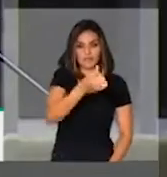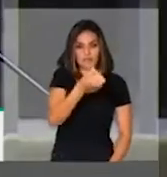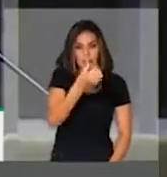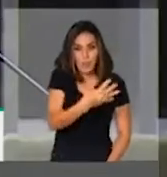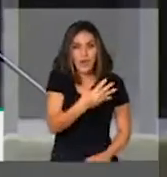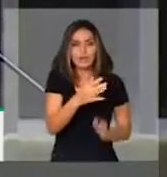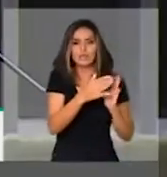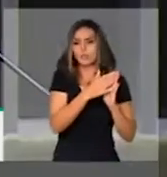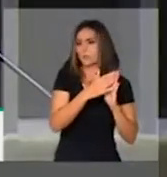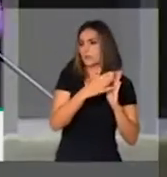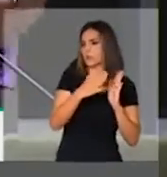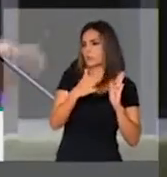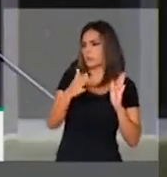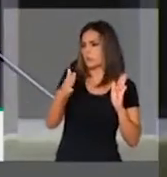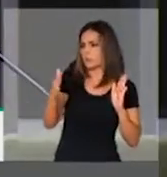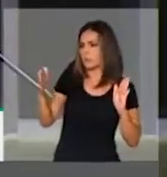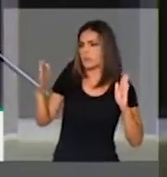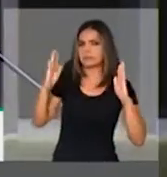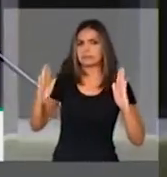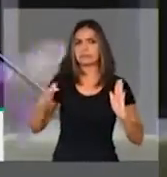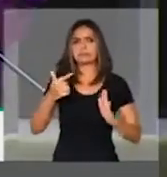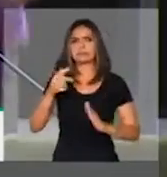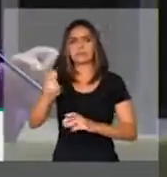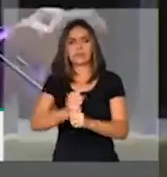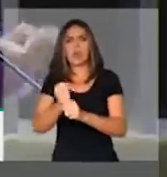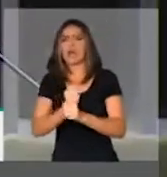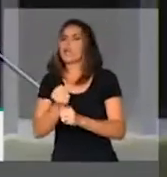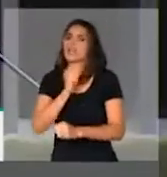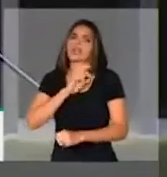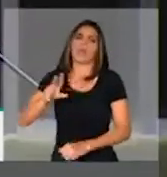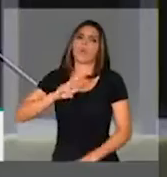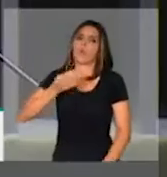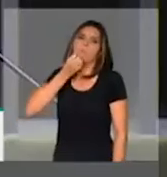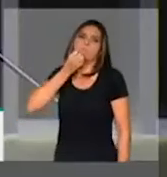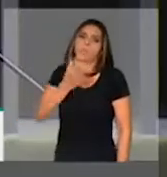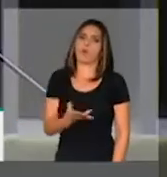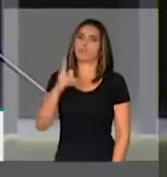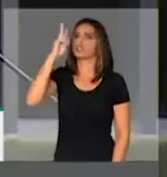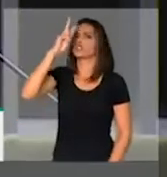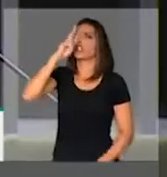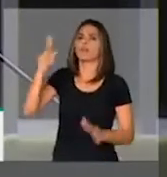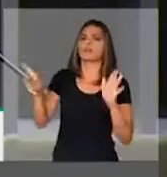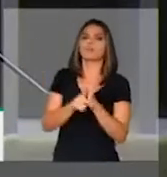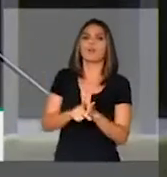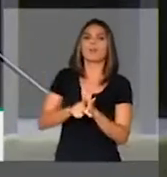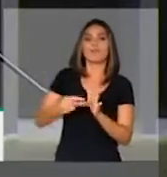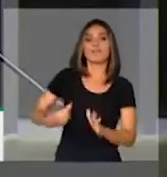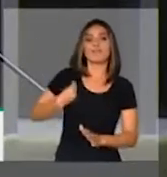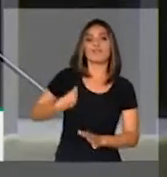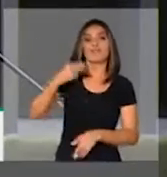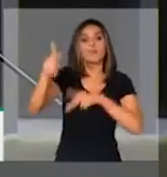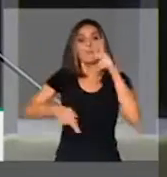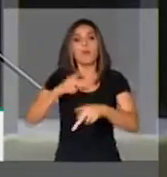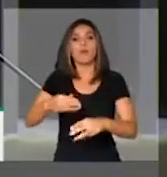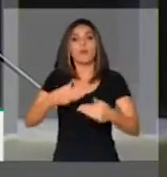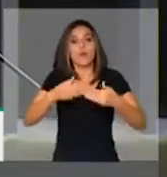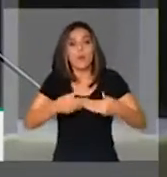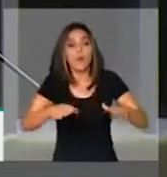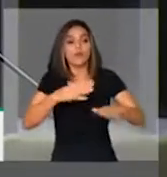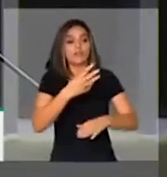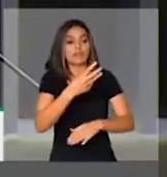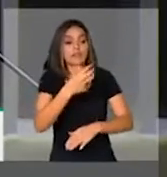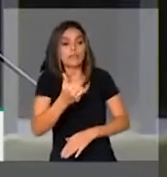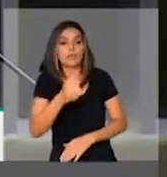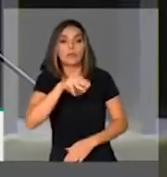uma boa história para a vida nacional, para a vida da democracia, porque foi a partir de 31